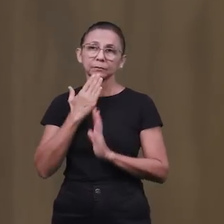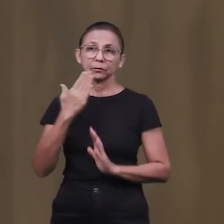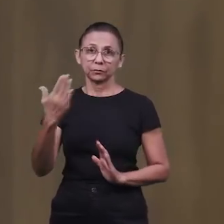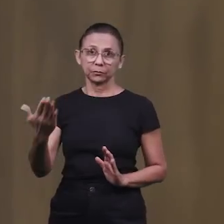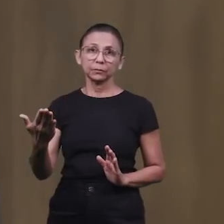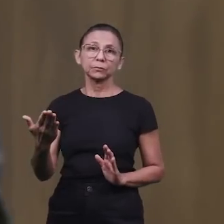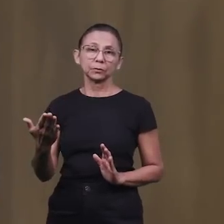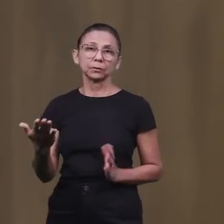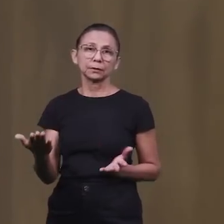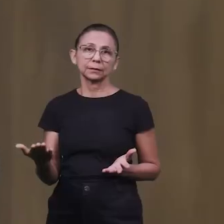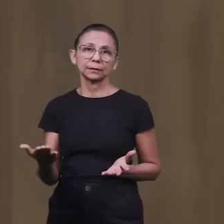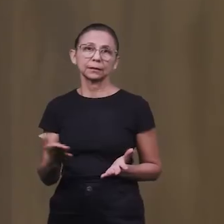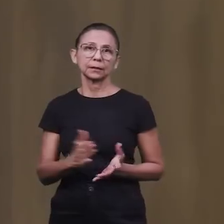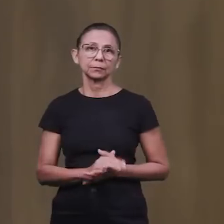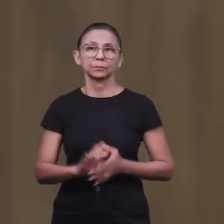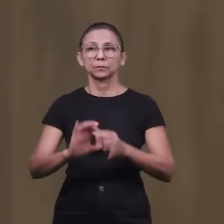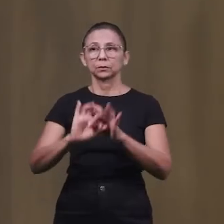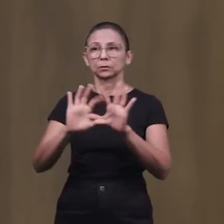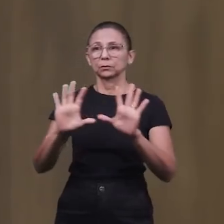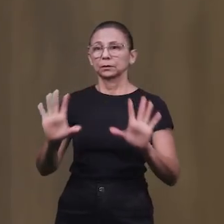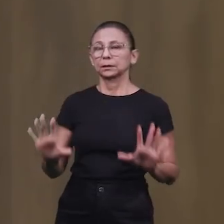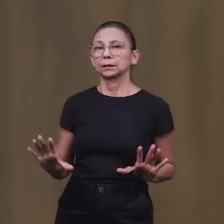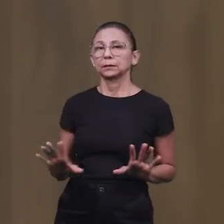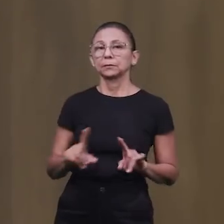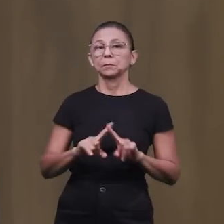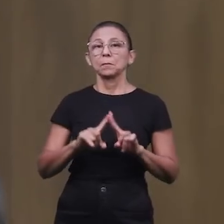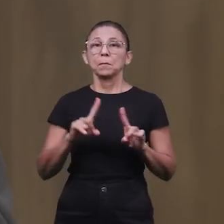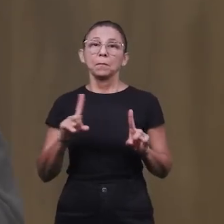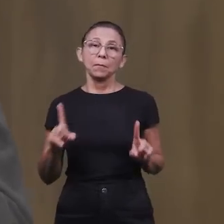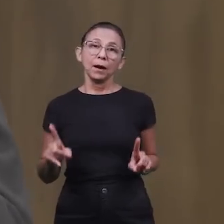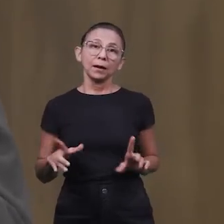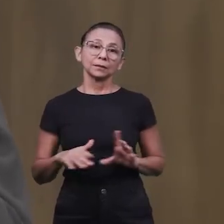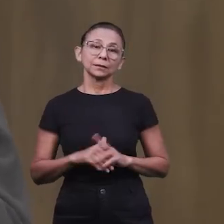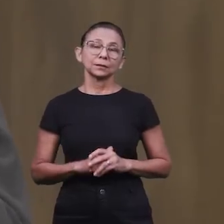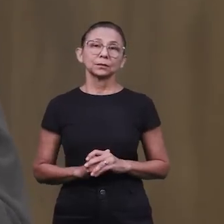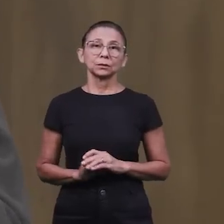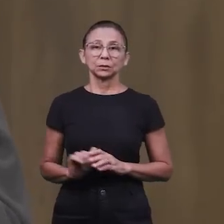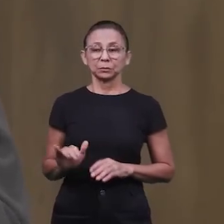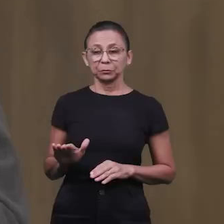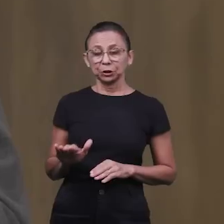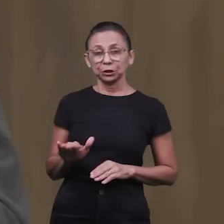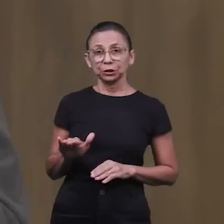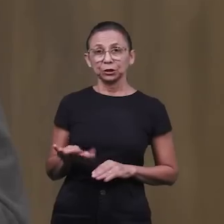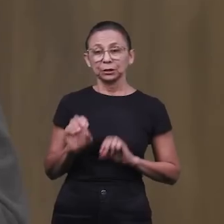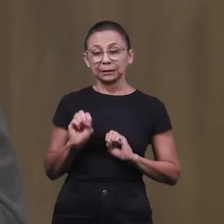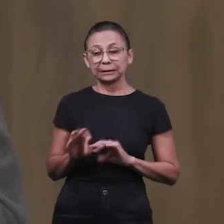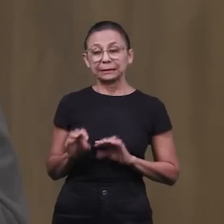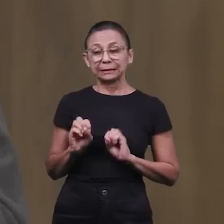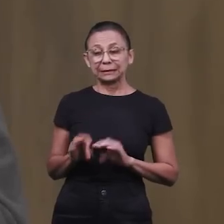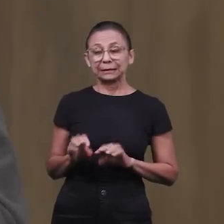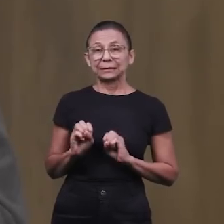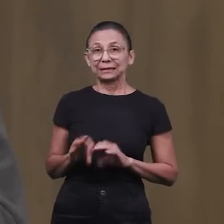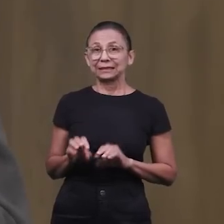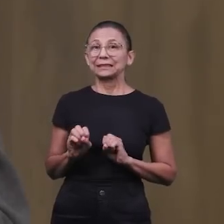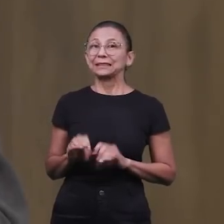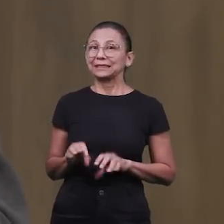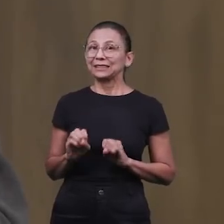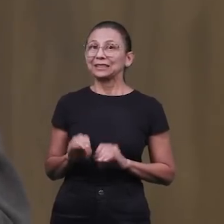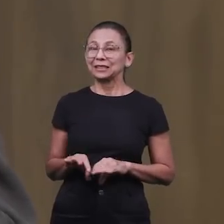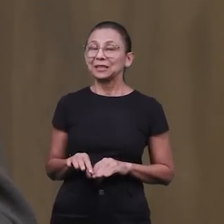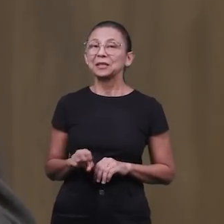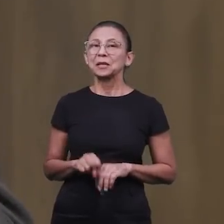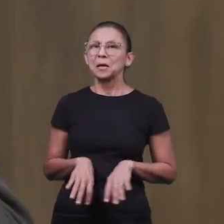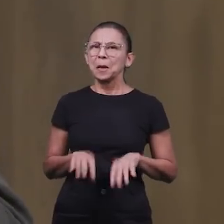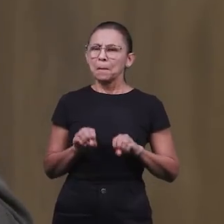tem, já tem livre-arbítrio. Mas os outros, eles podem ser ensinados e vai valer muito o